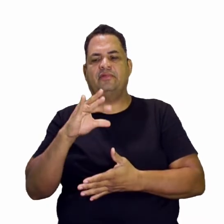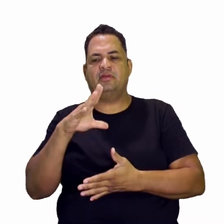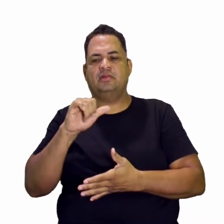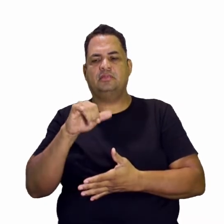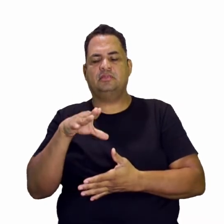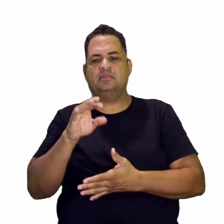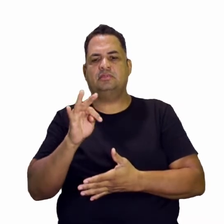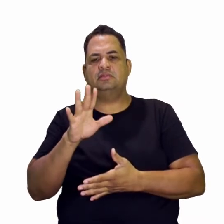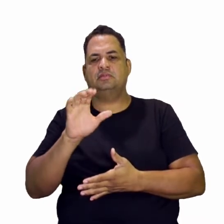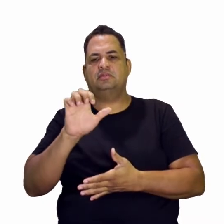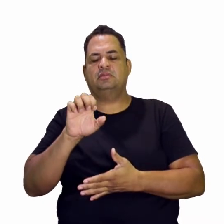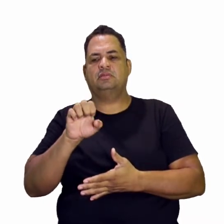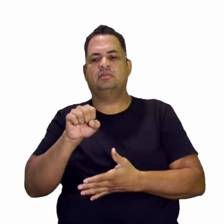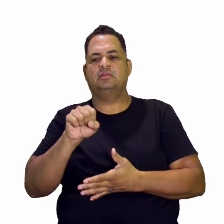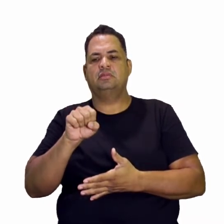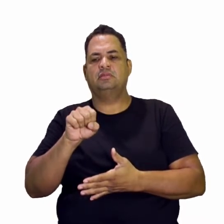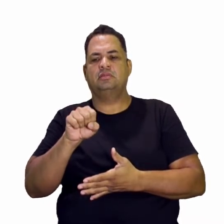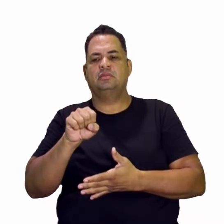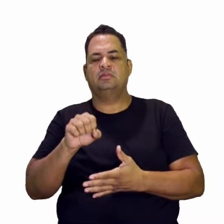nitrificantes.